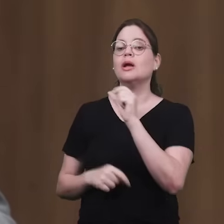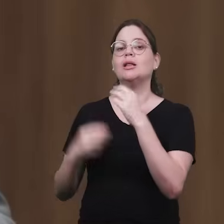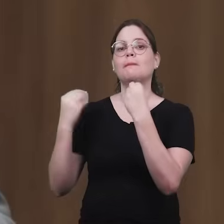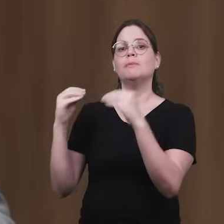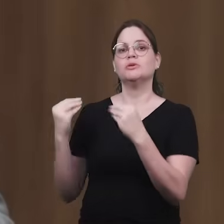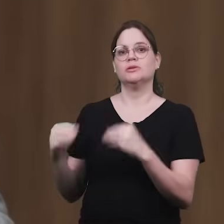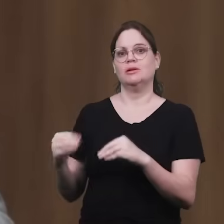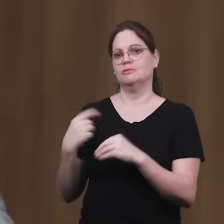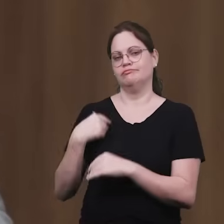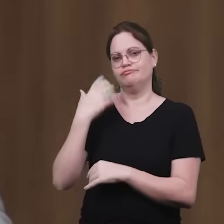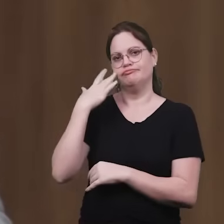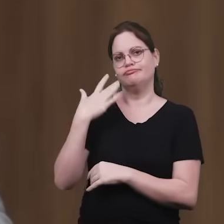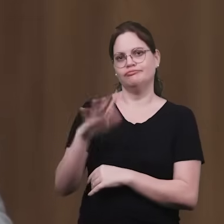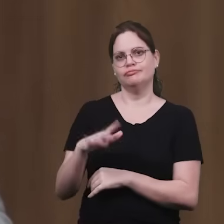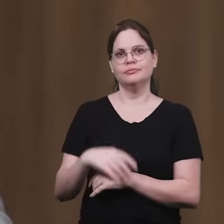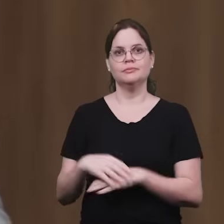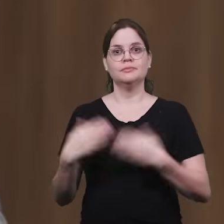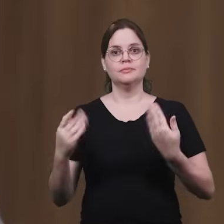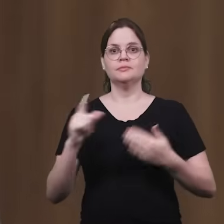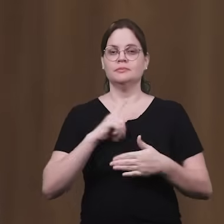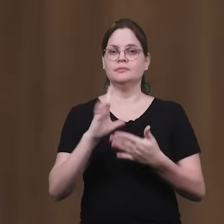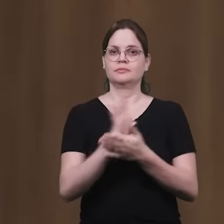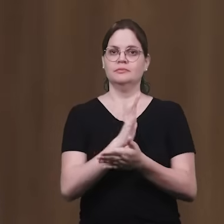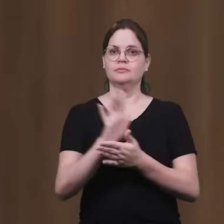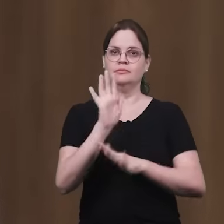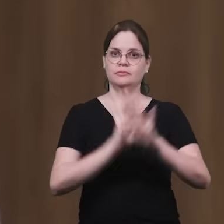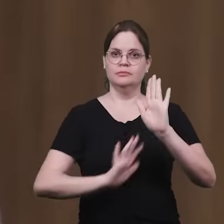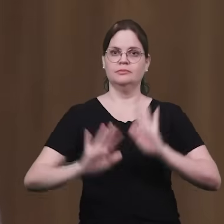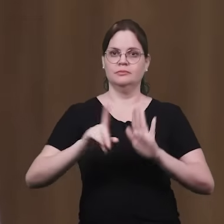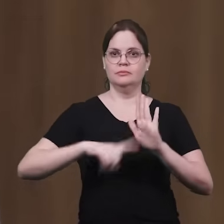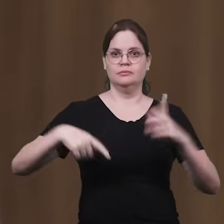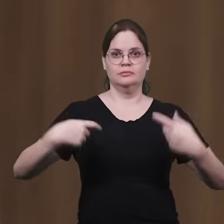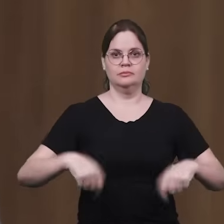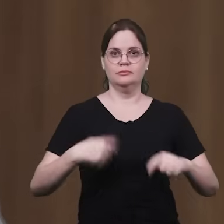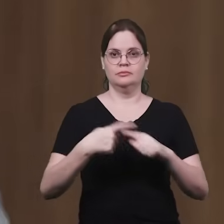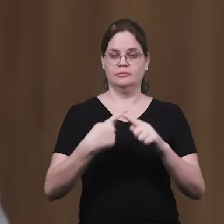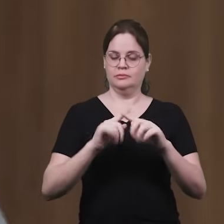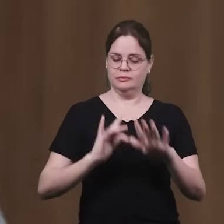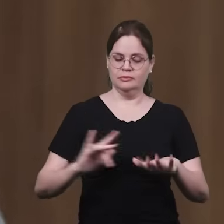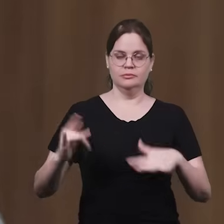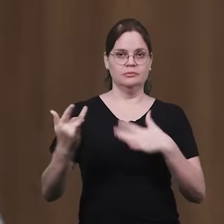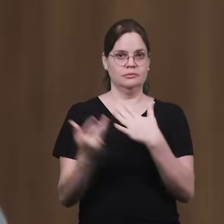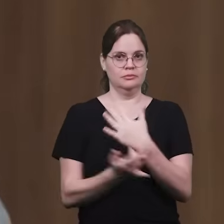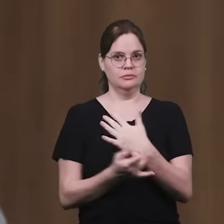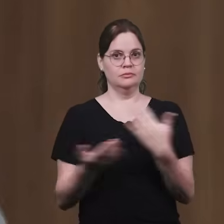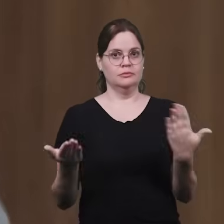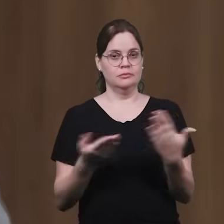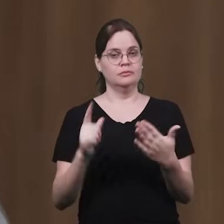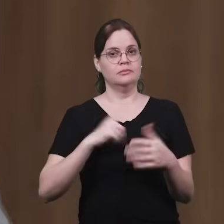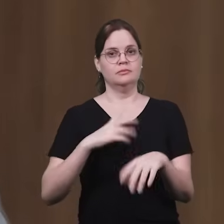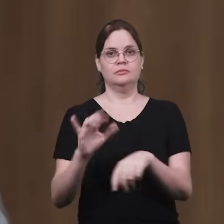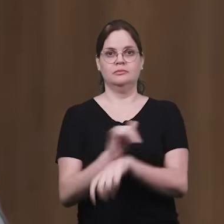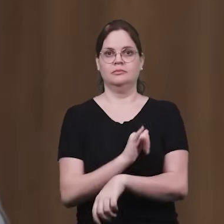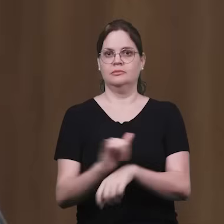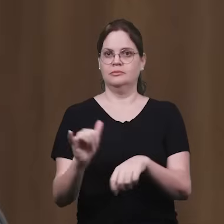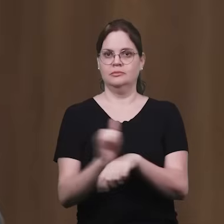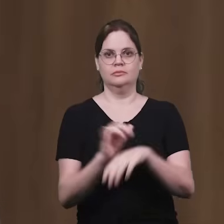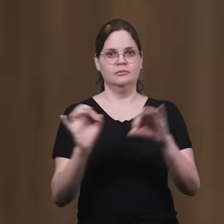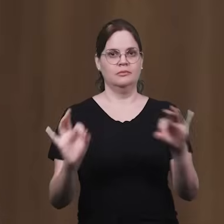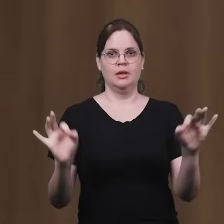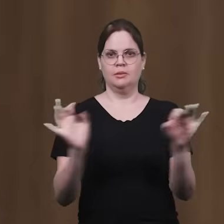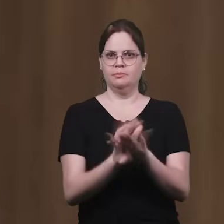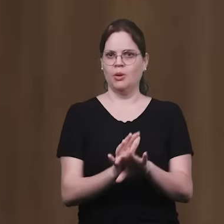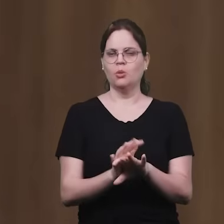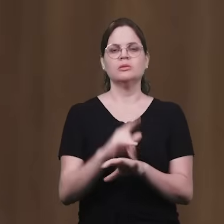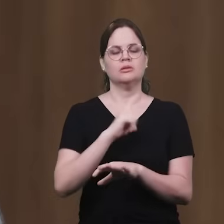que ele está postando. Tá? Então são cuidados que nós temos que ter. As redes sociais estão